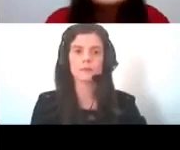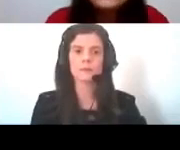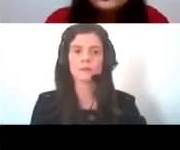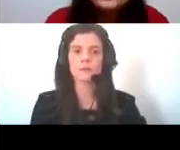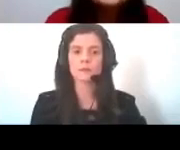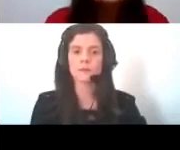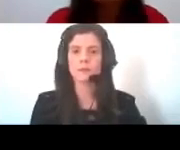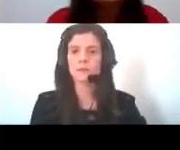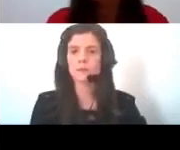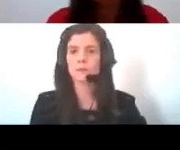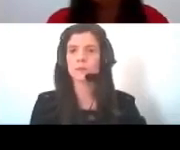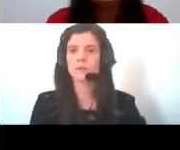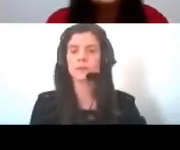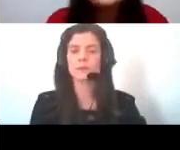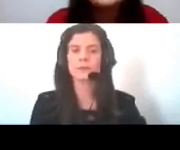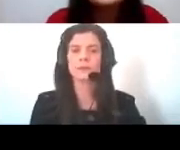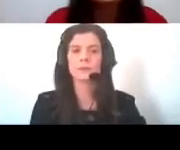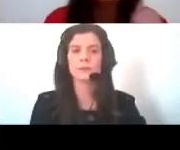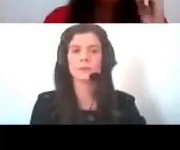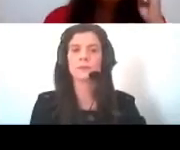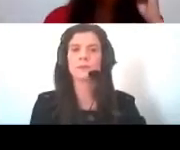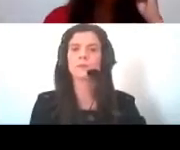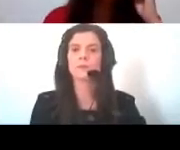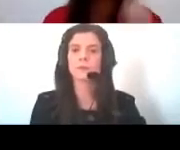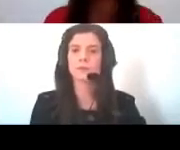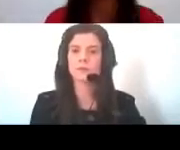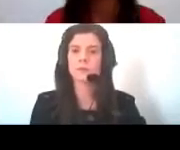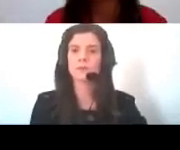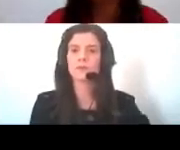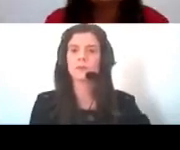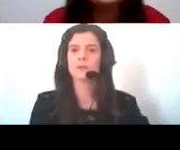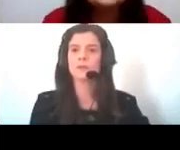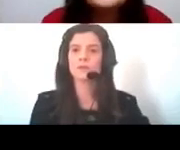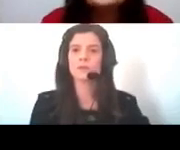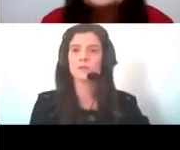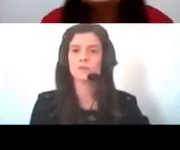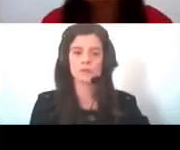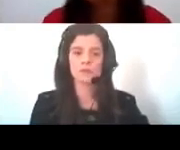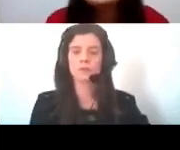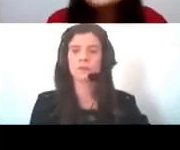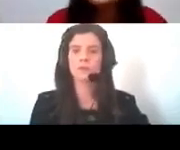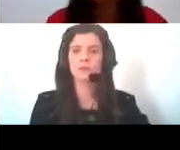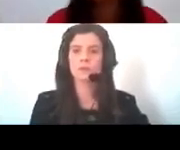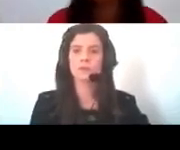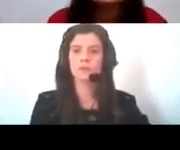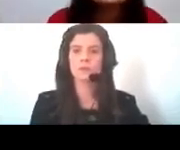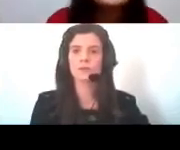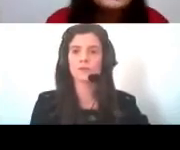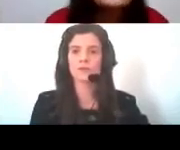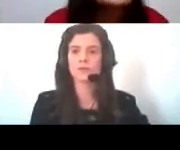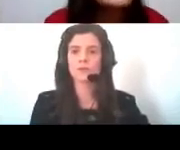Em relação ao corpo docente, né, da Escola de Gestão Pública, o nosso corpo docente é formado por parcerias de